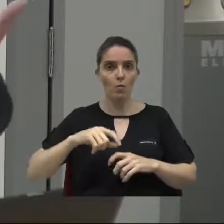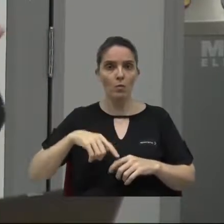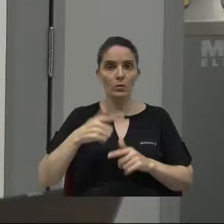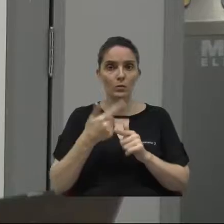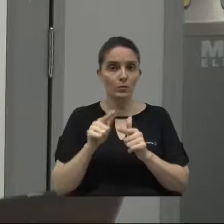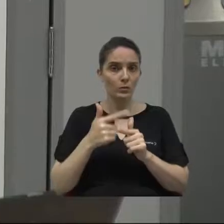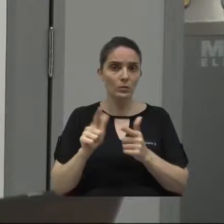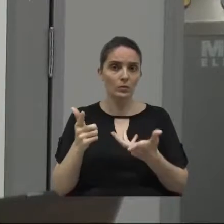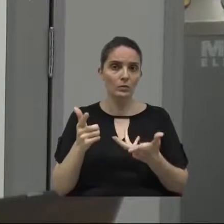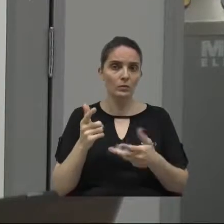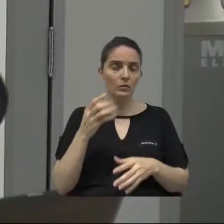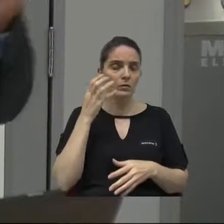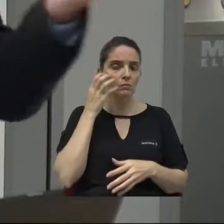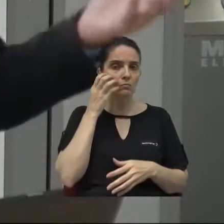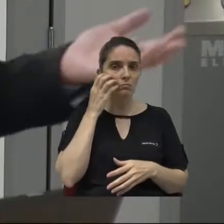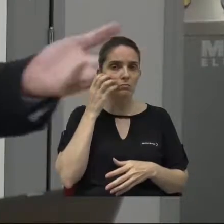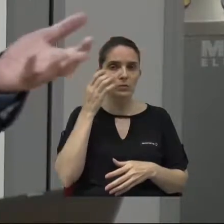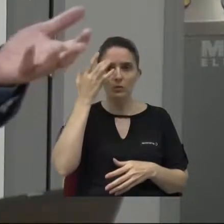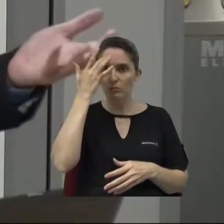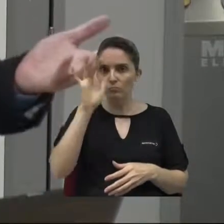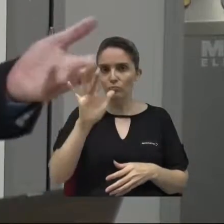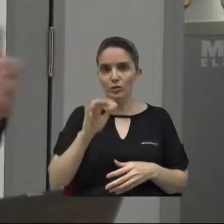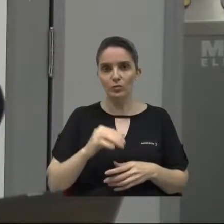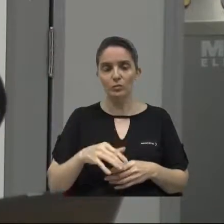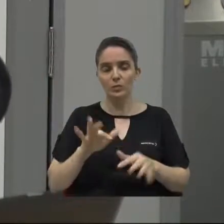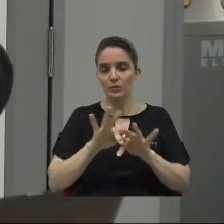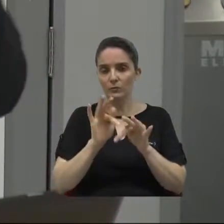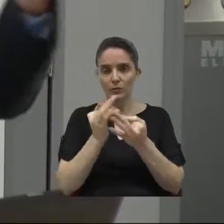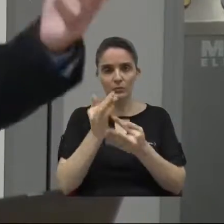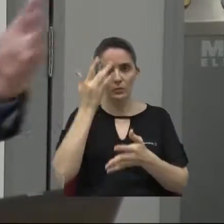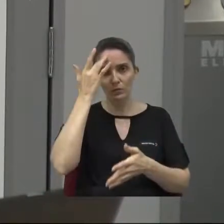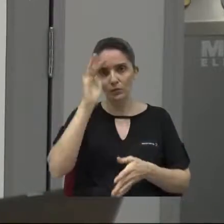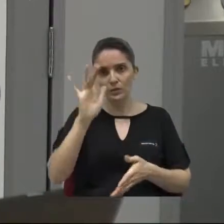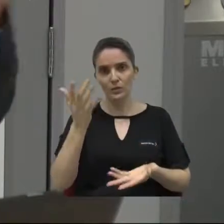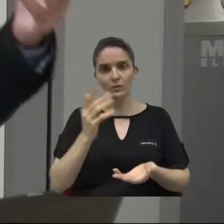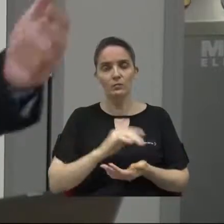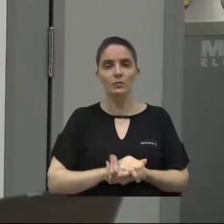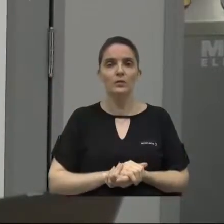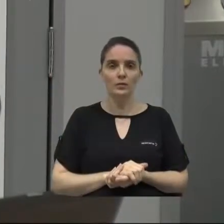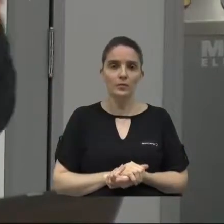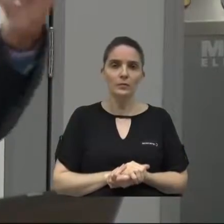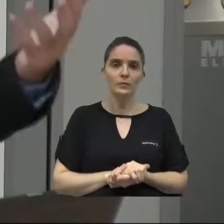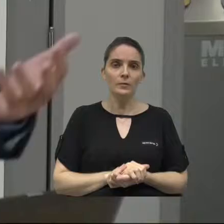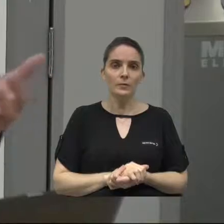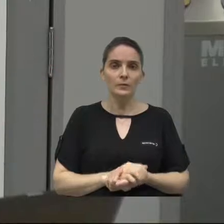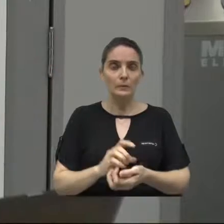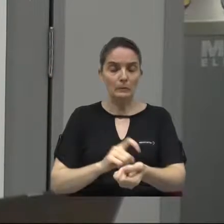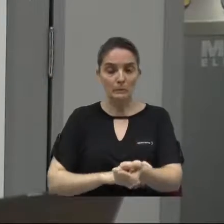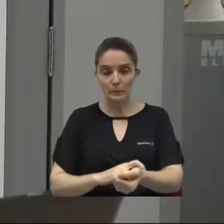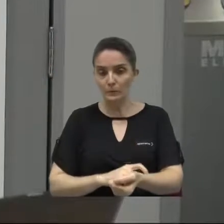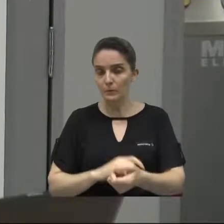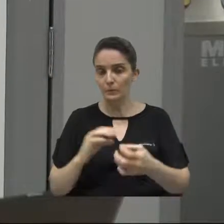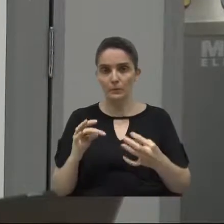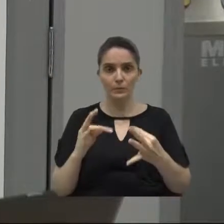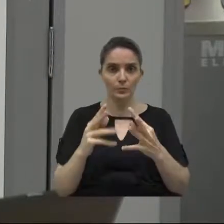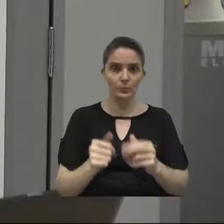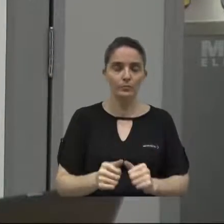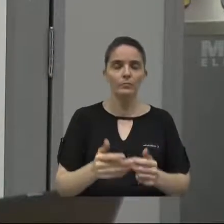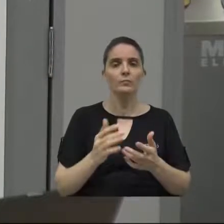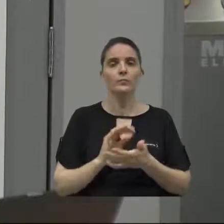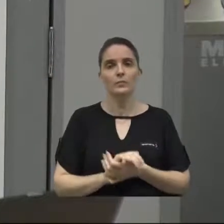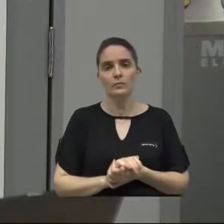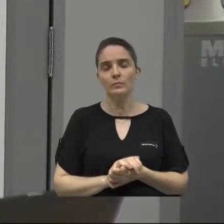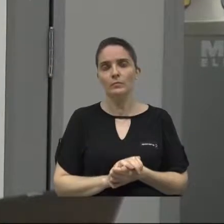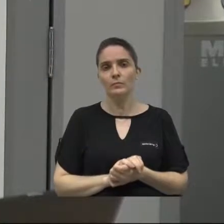relatar e eu também não conhecer. Aí o senhor já viu, né, doutor Rafael? É aquele auê, aquele desespero, aquele atraso. E é evidente que